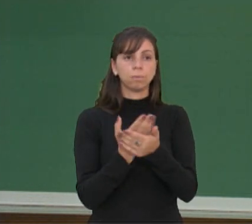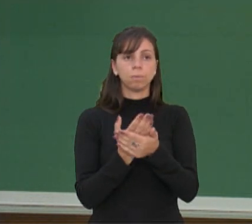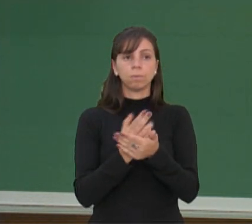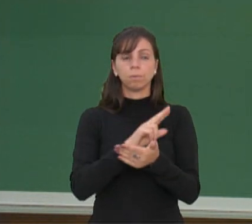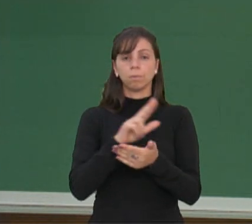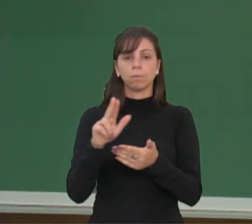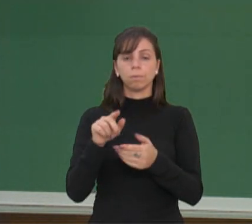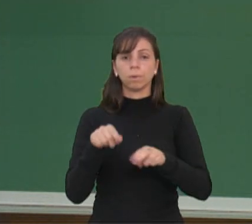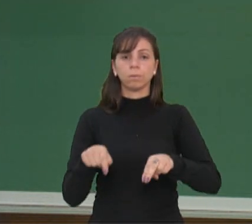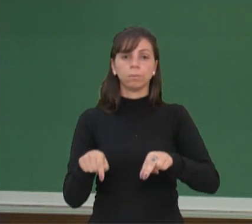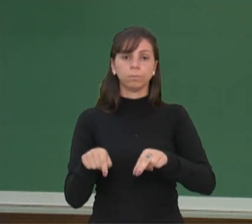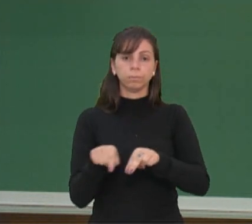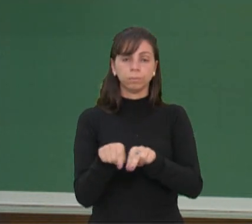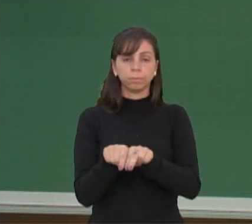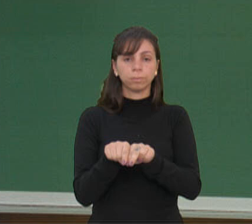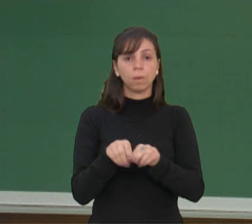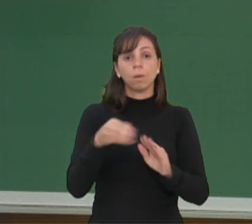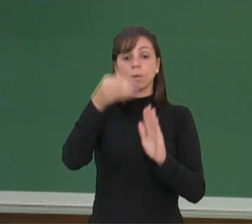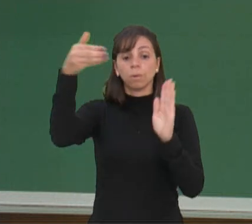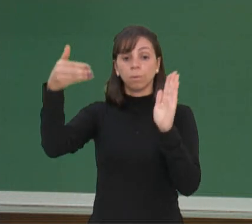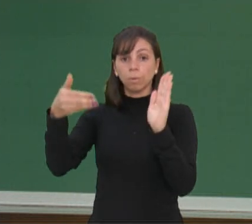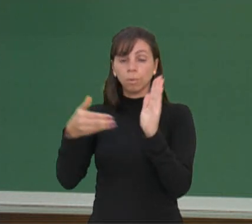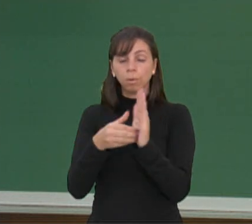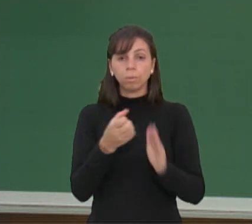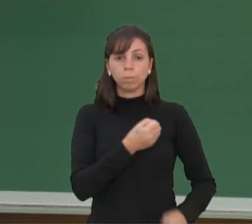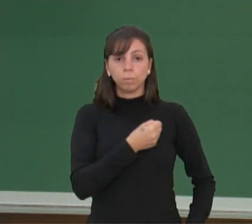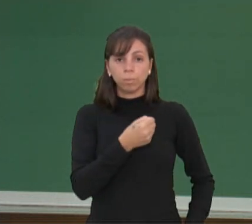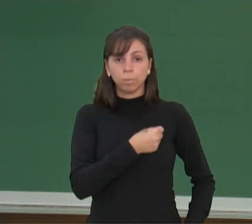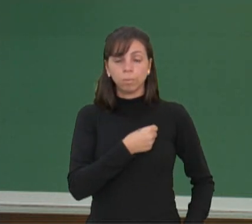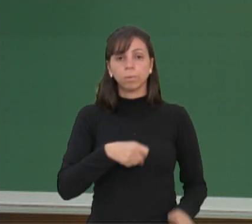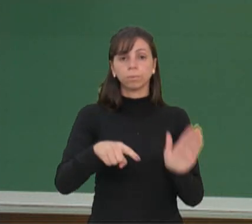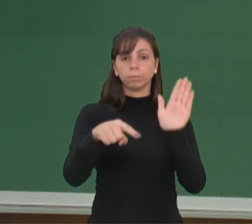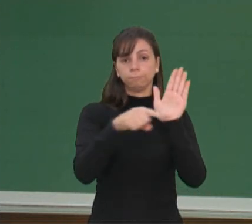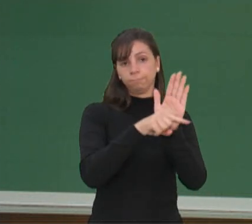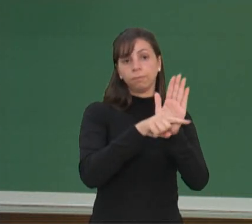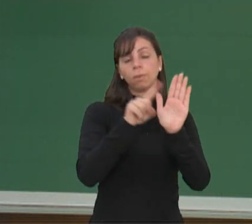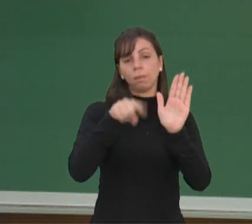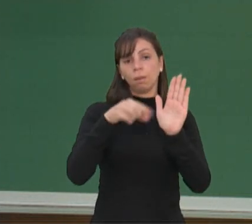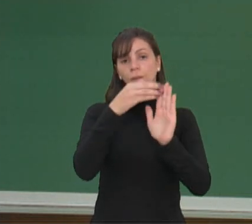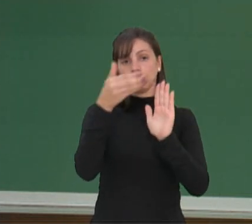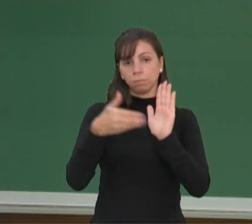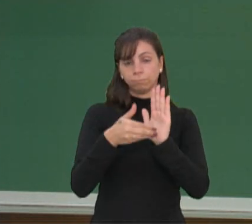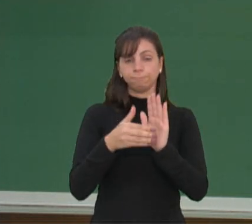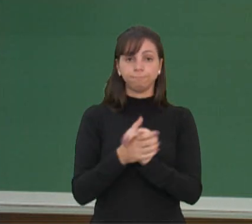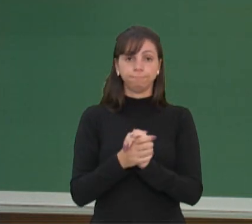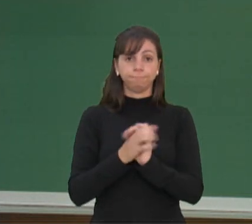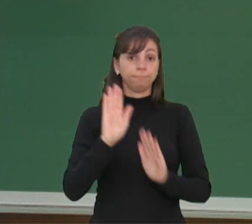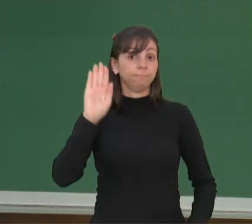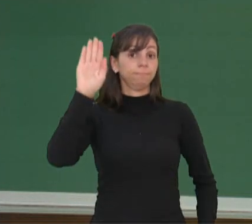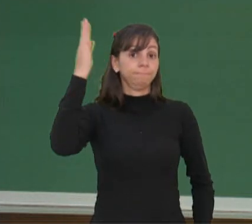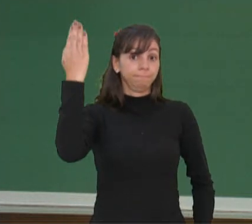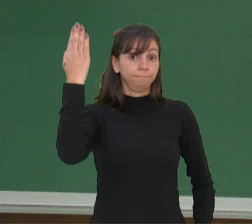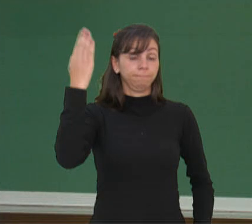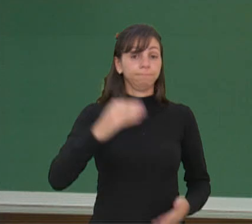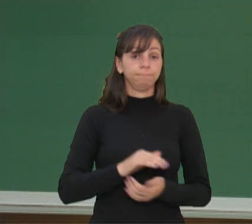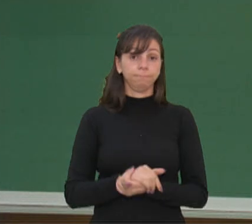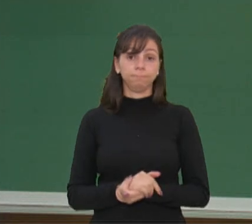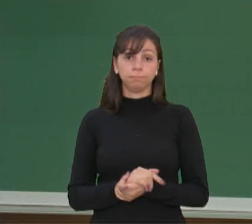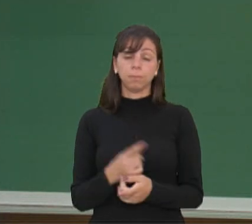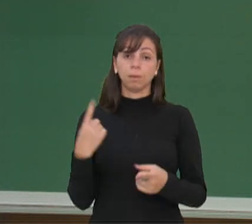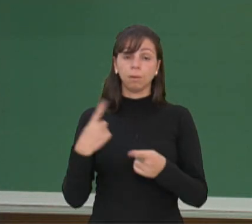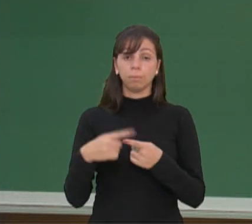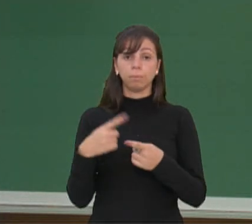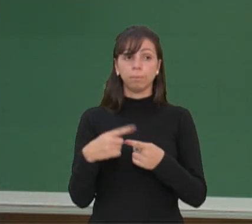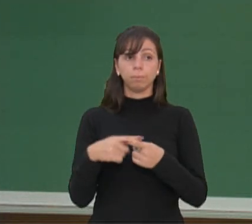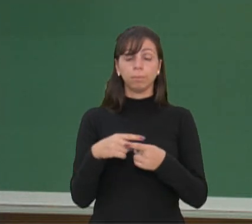te pergunto assim, todo número negativo é inteiro? Isso é falso. Por que isso é falso? Porque se